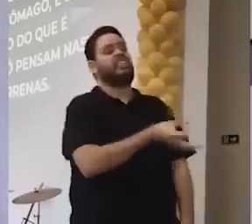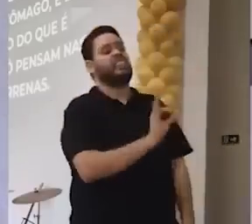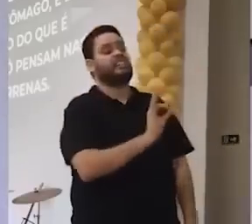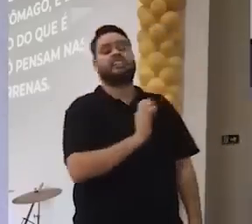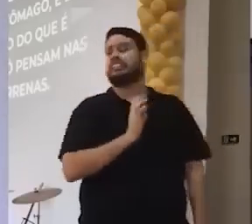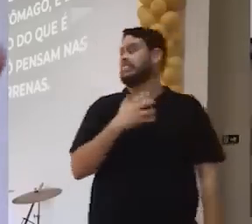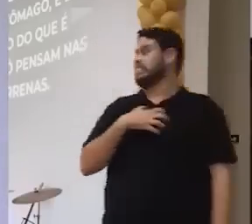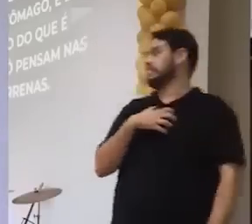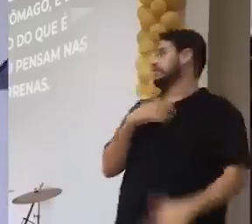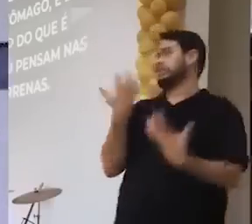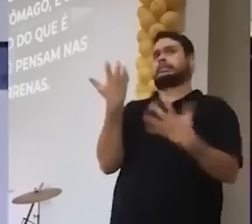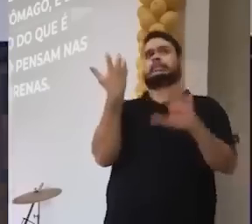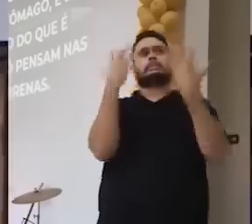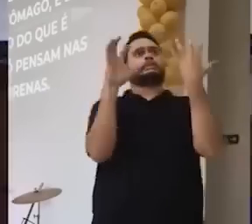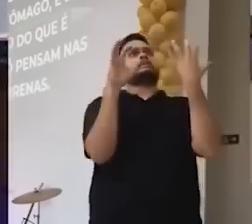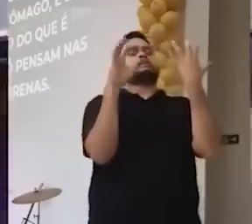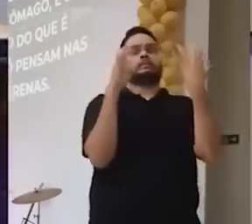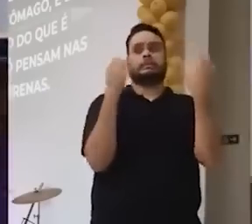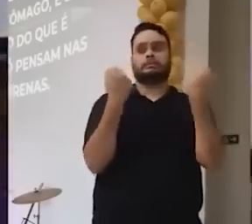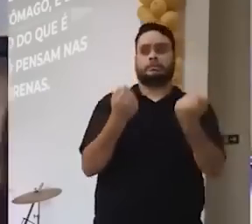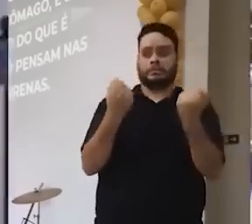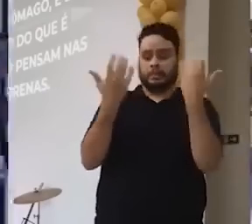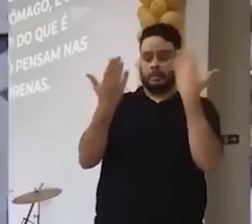que levar para o psicólogo.